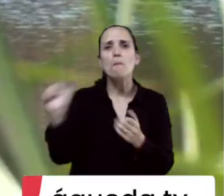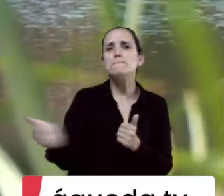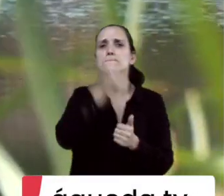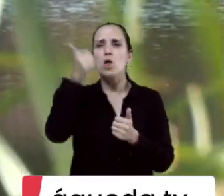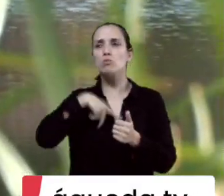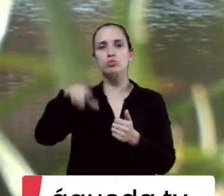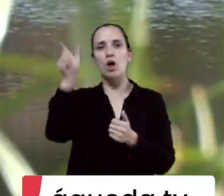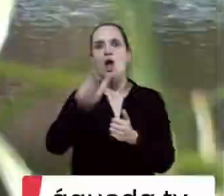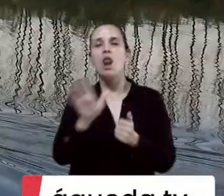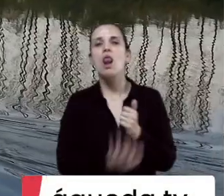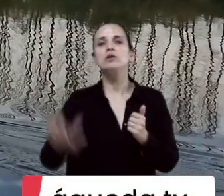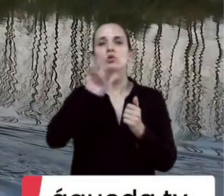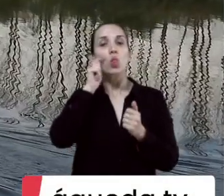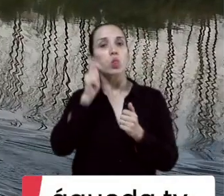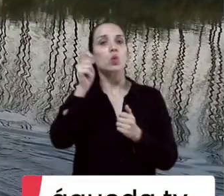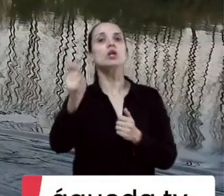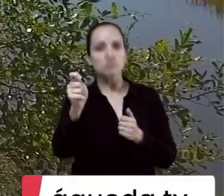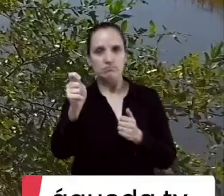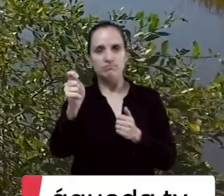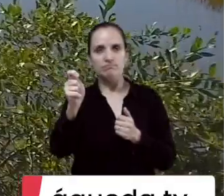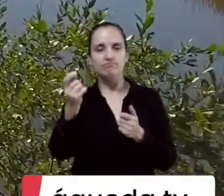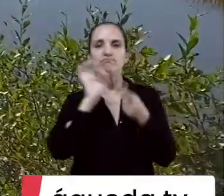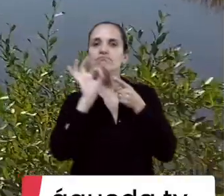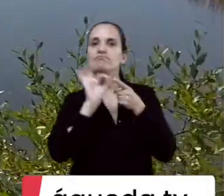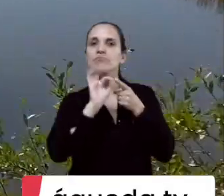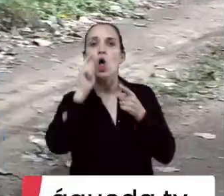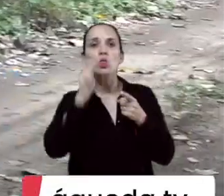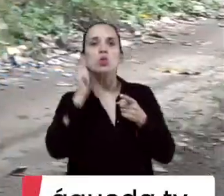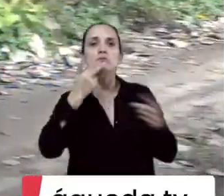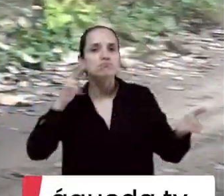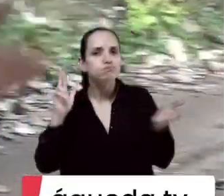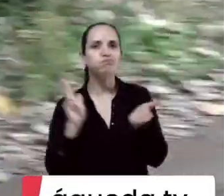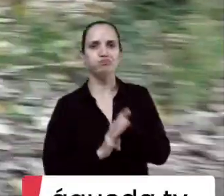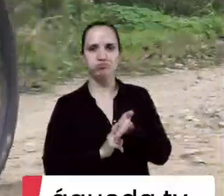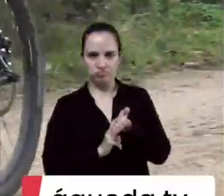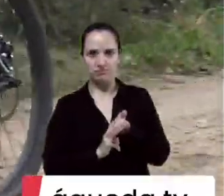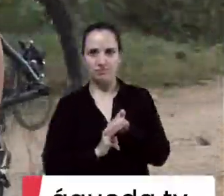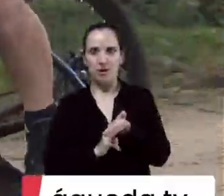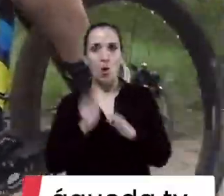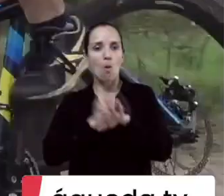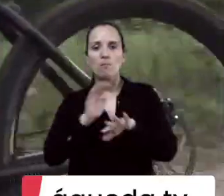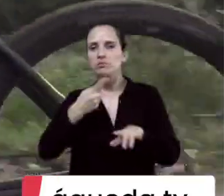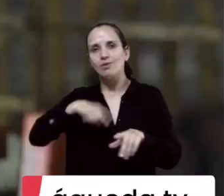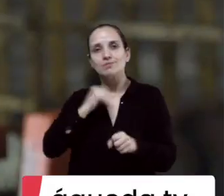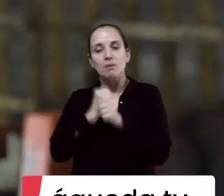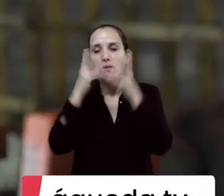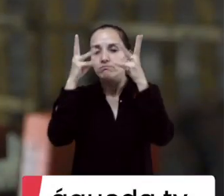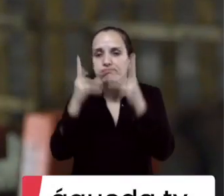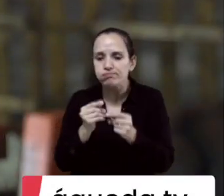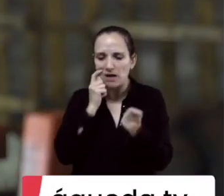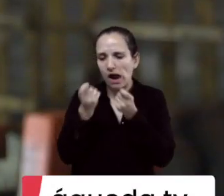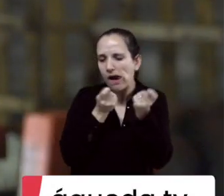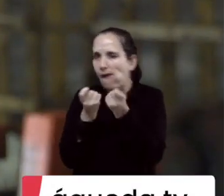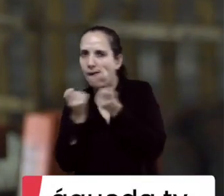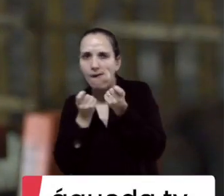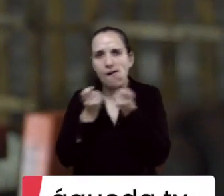do país nos Prémios Nacionais de Turismo, na categoria de Turismo Autêntico. Fruto de uma boa execução orçamental,